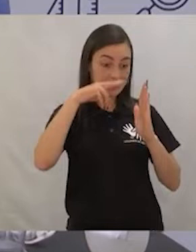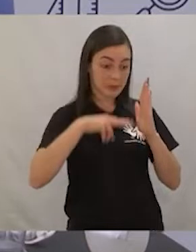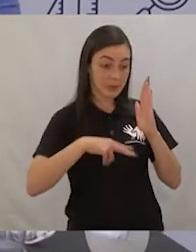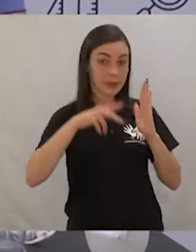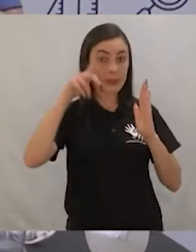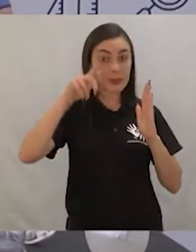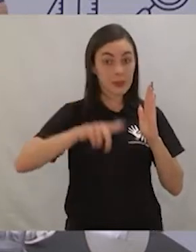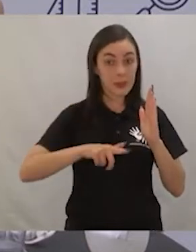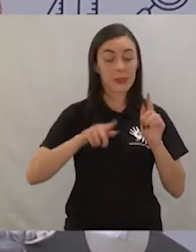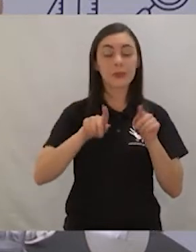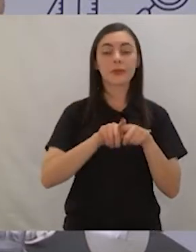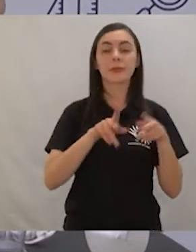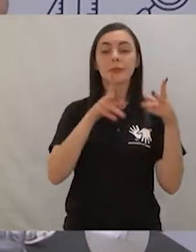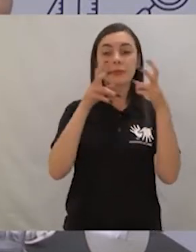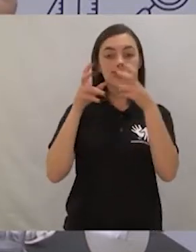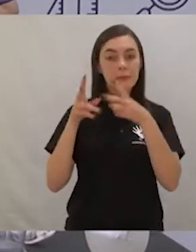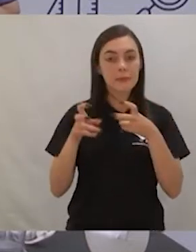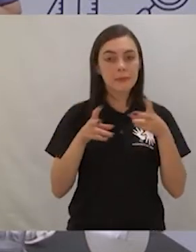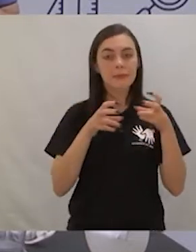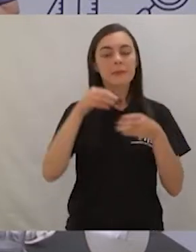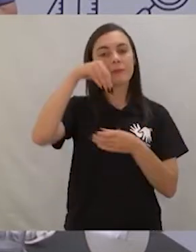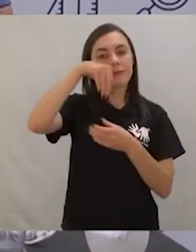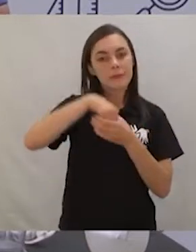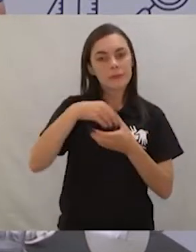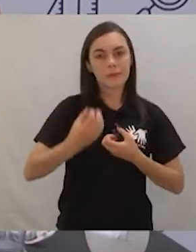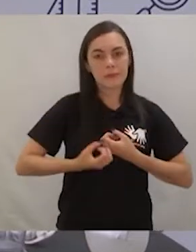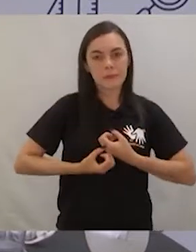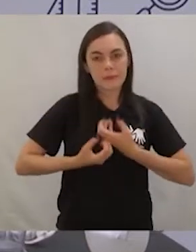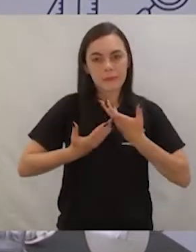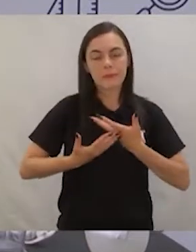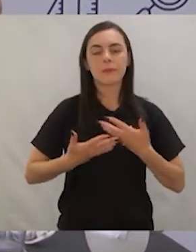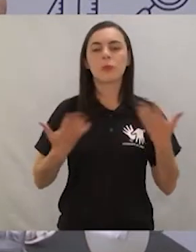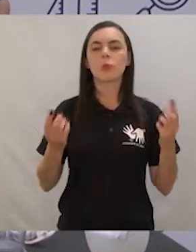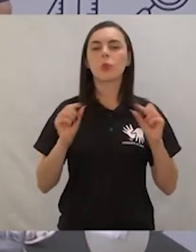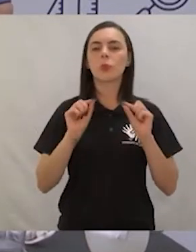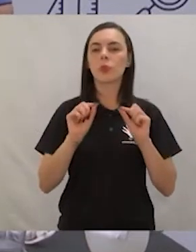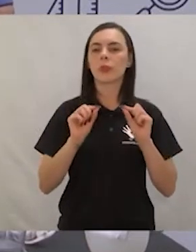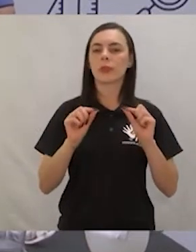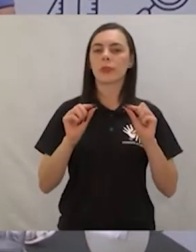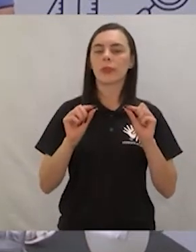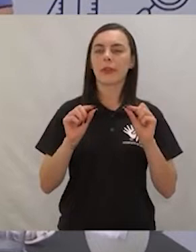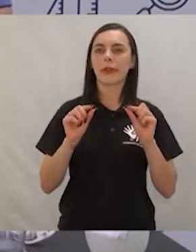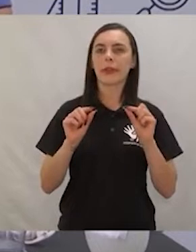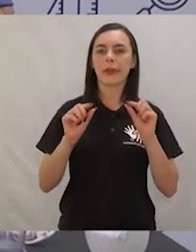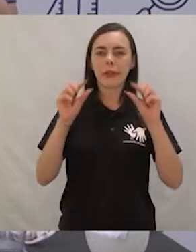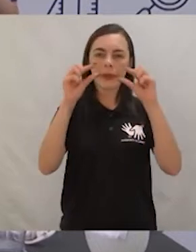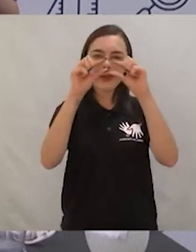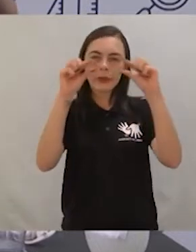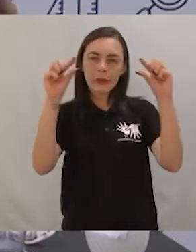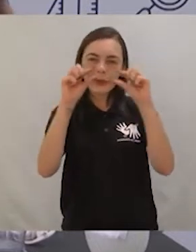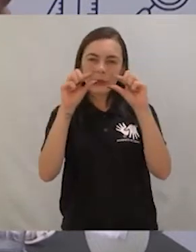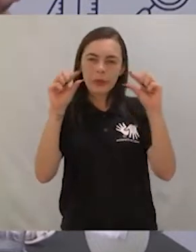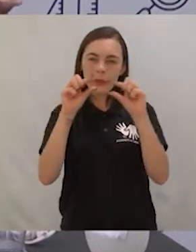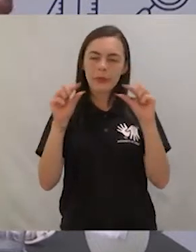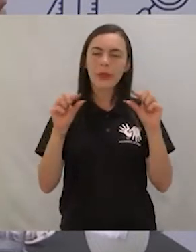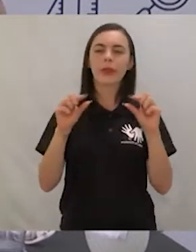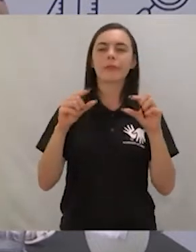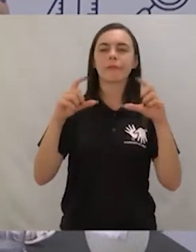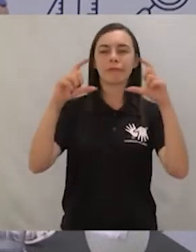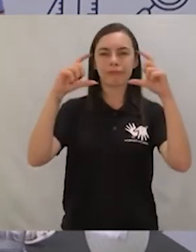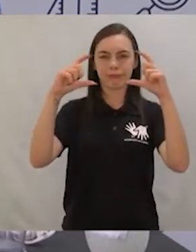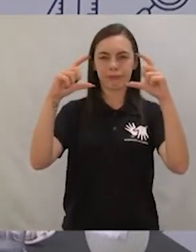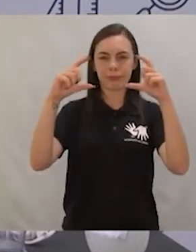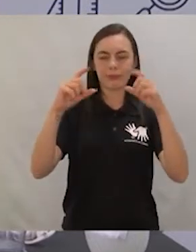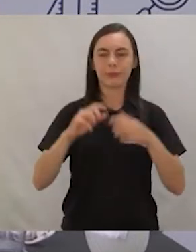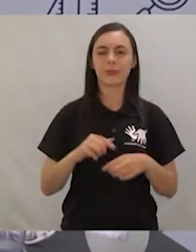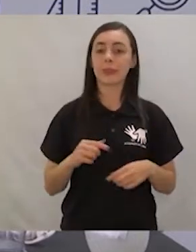reler e vamos identificar neste poema quais são os versos,